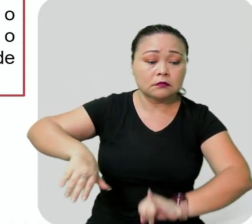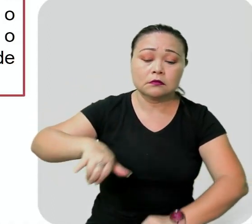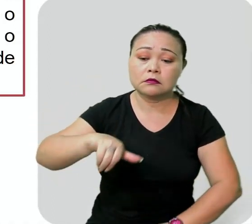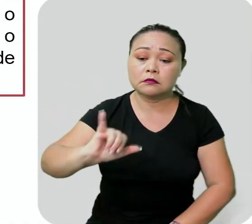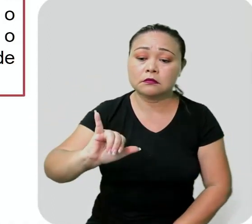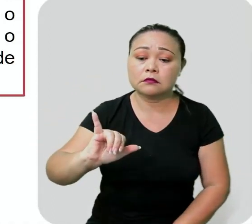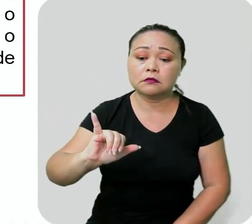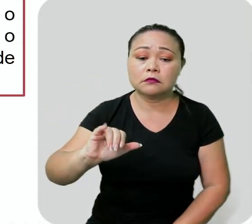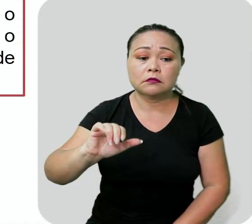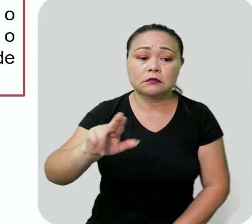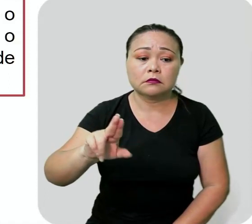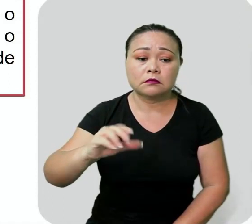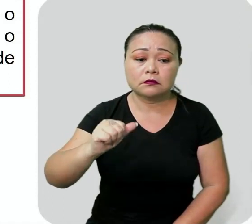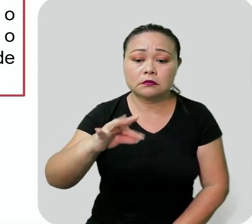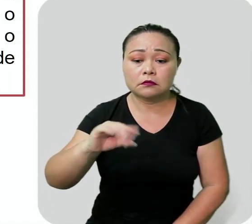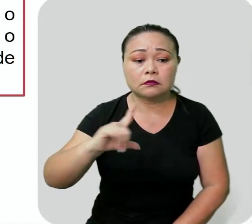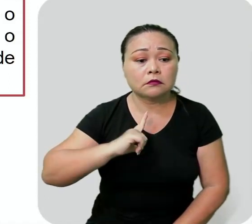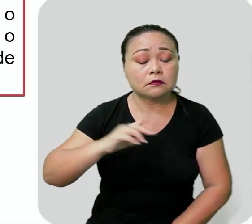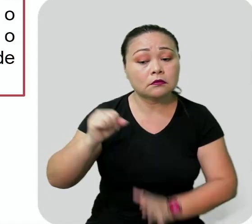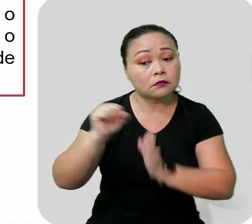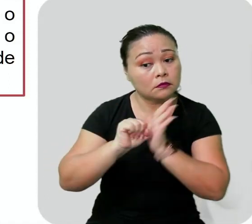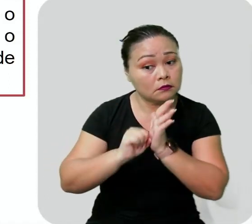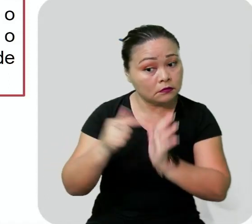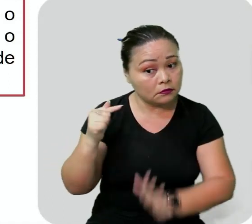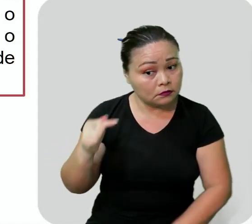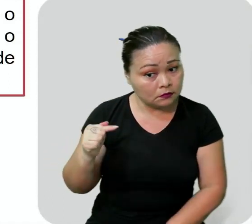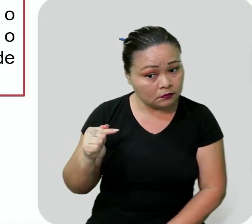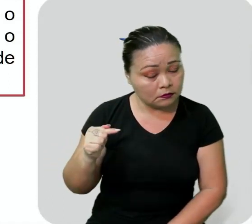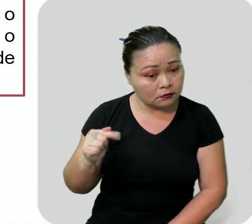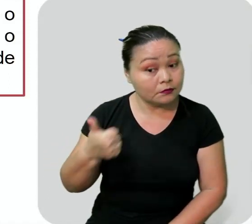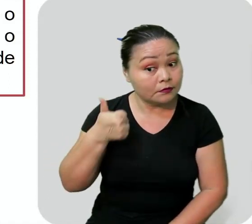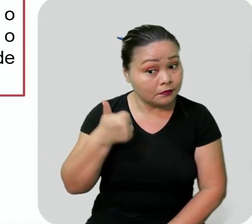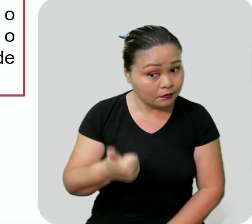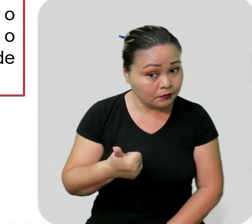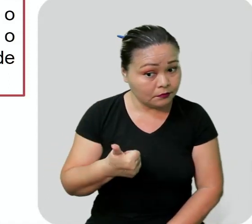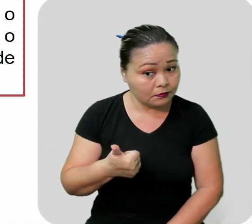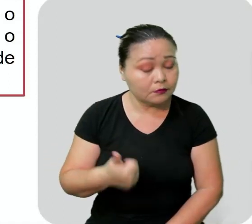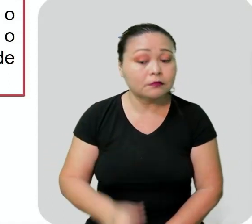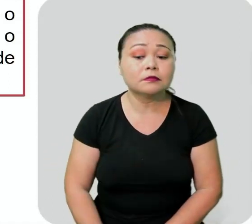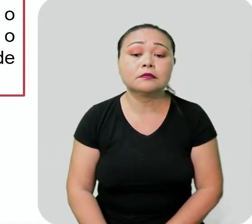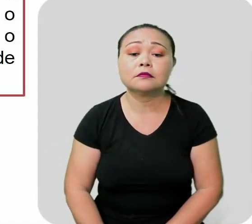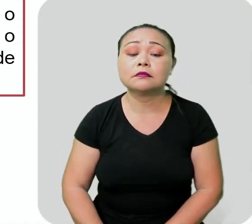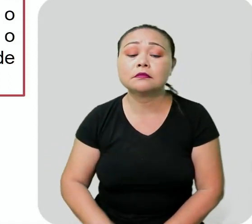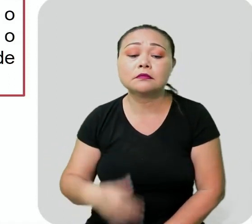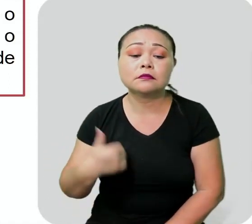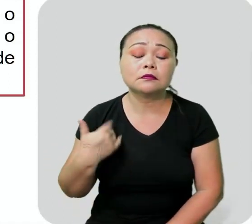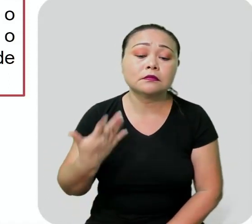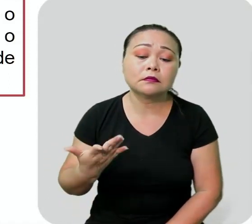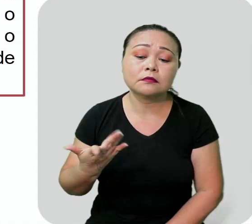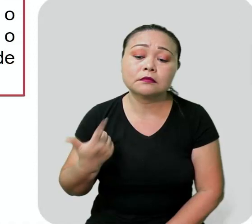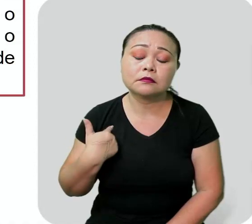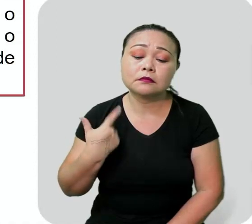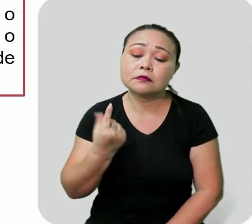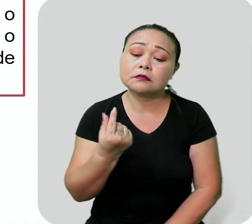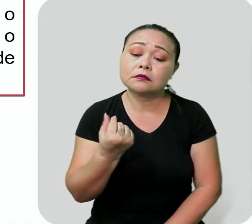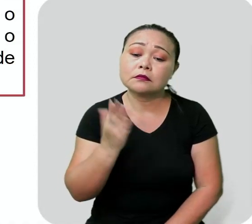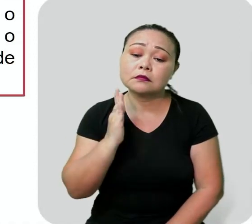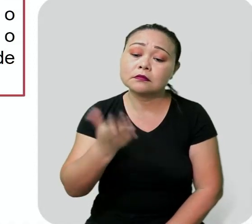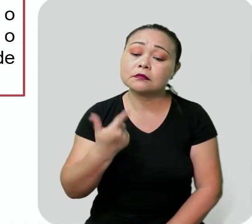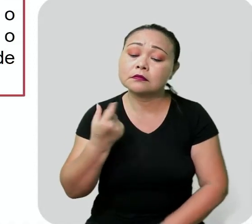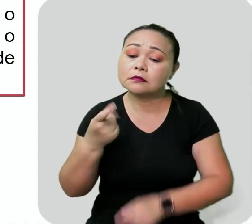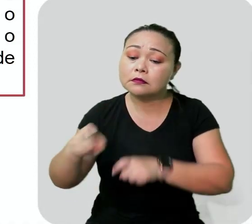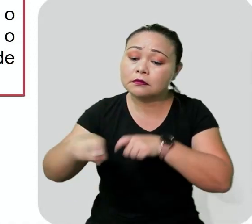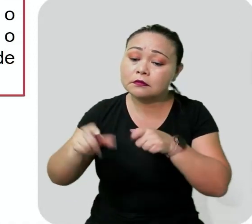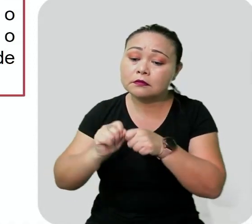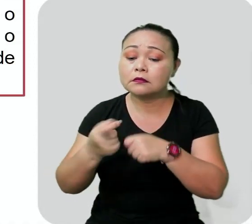América Central, em pleno século VII, tá bom? E olha só a economia maia,